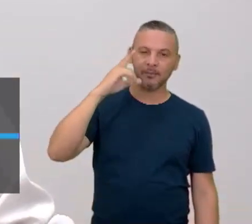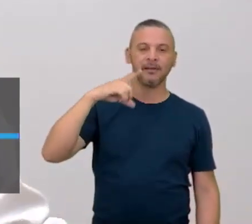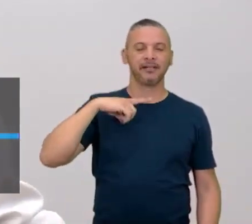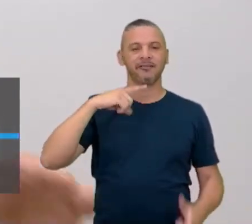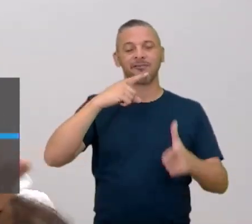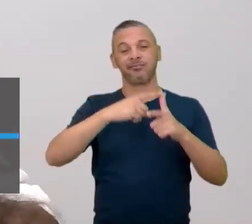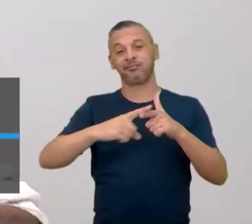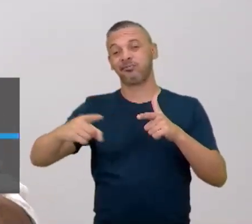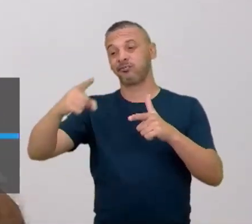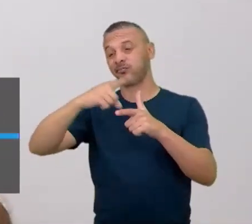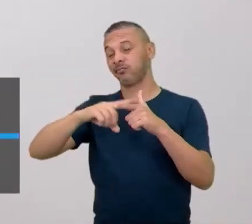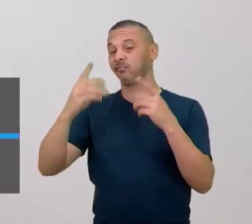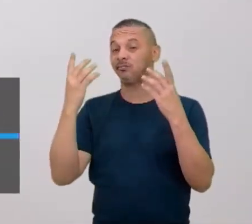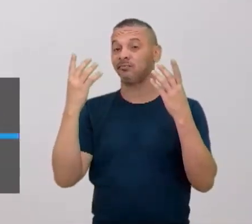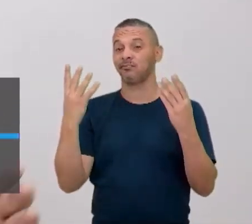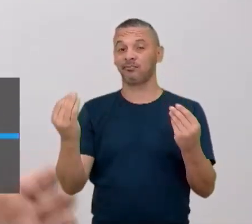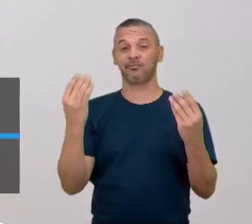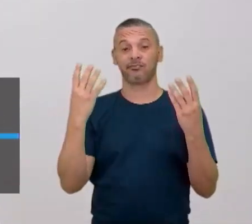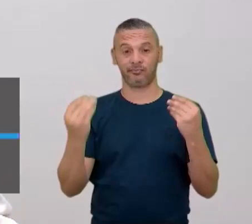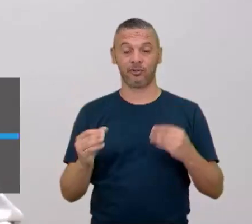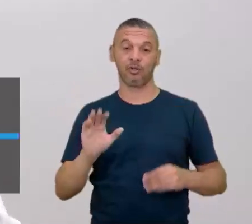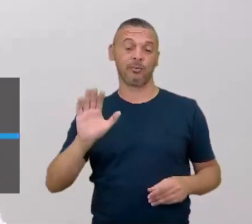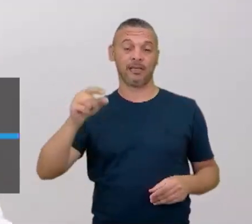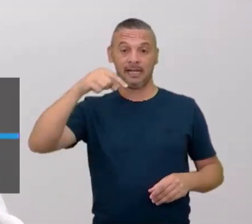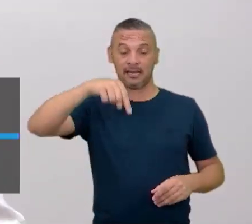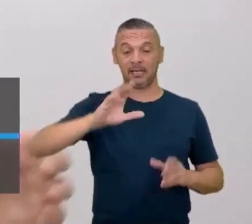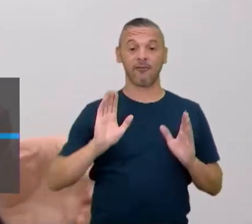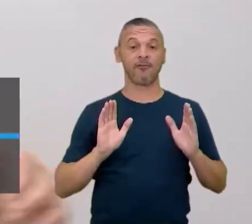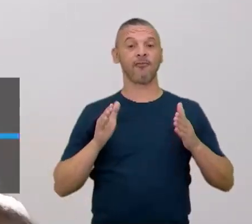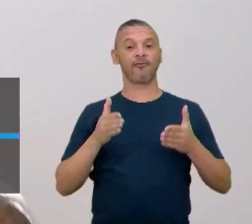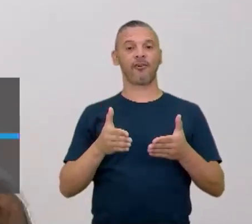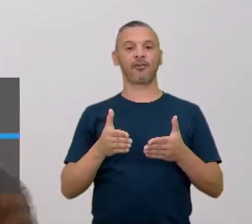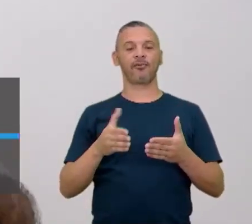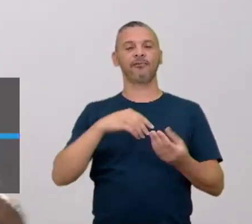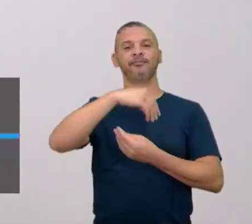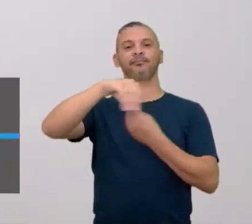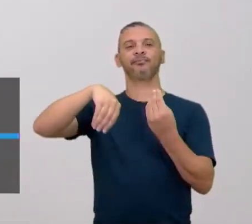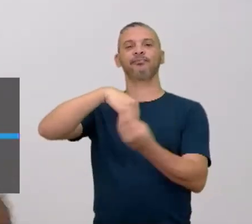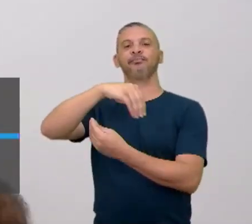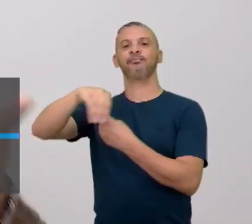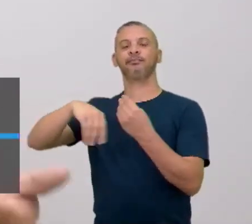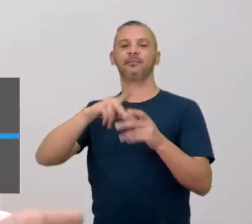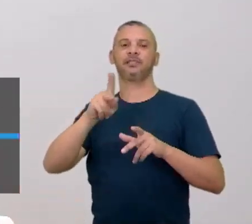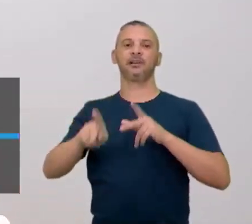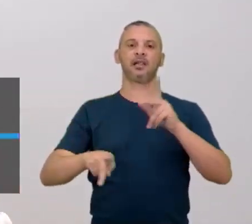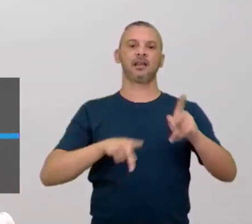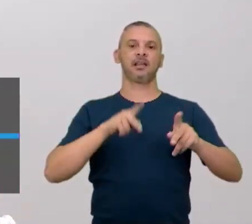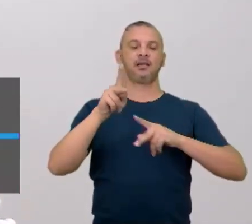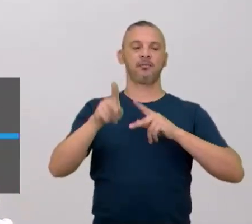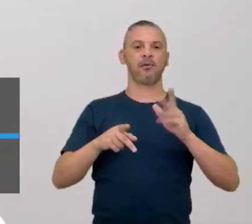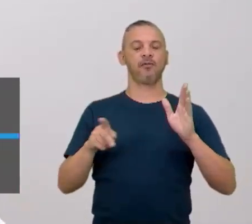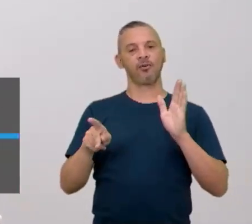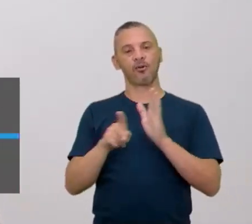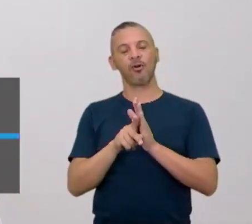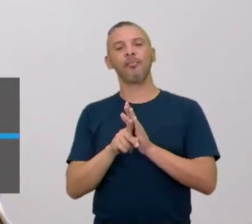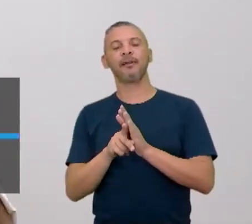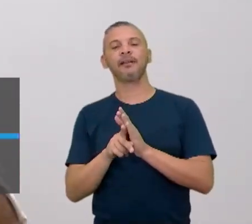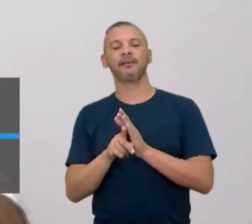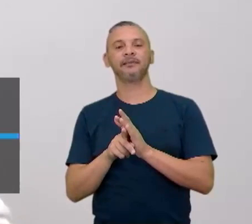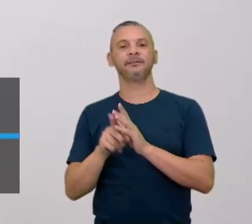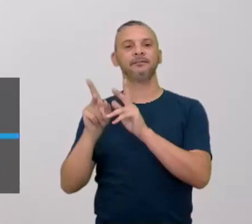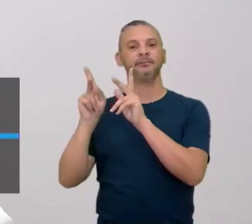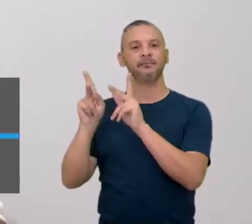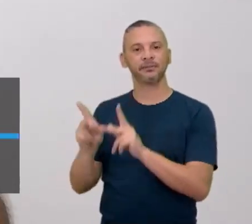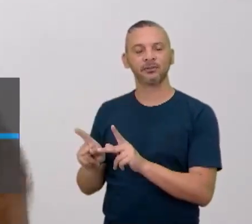estupros, etc., mas a nossa abordagem está centrada nessa miscigenação como padrão étnico, que se constitui e